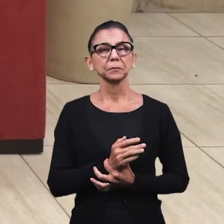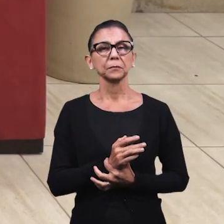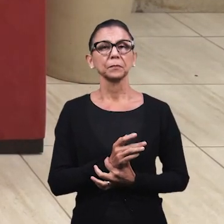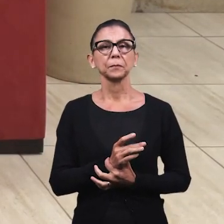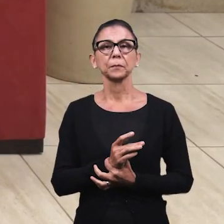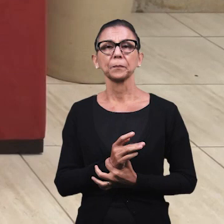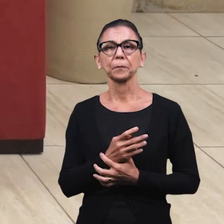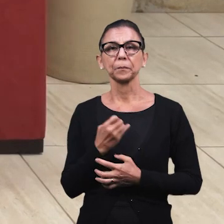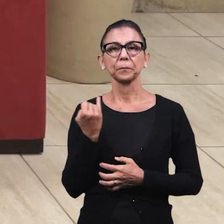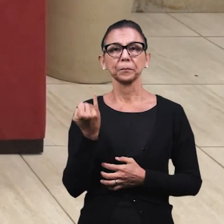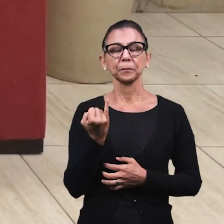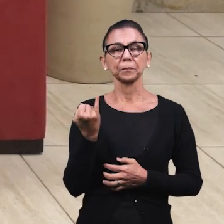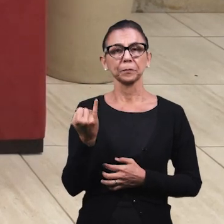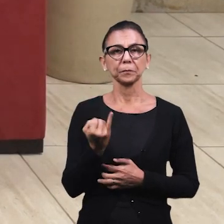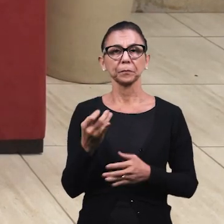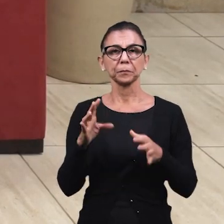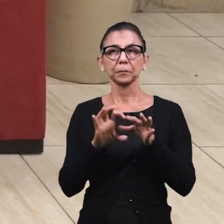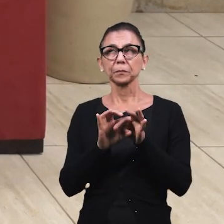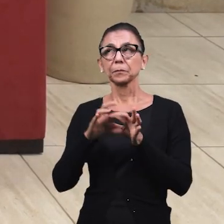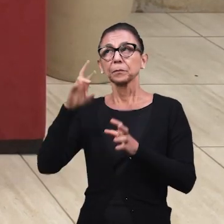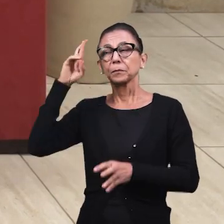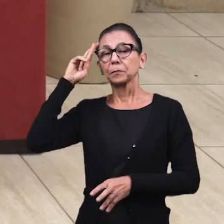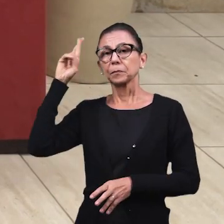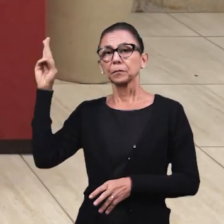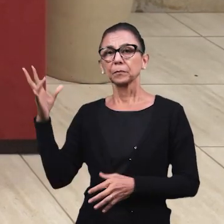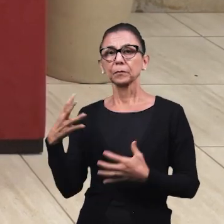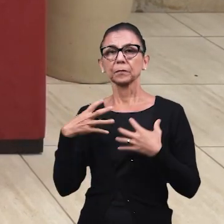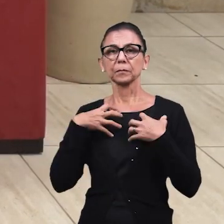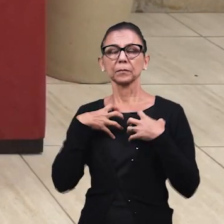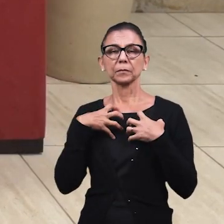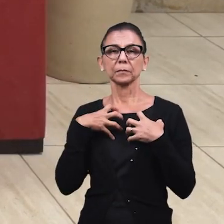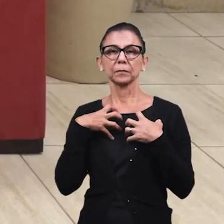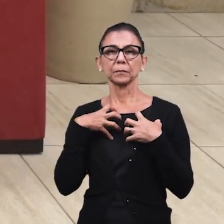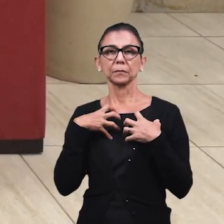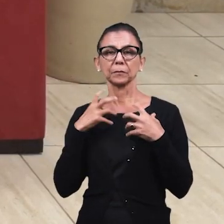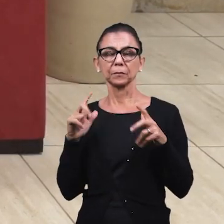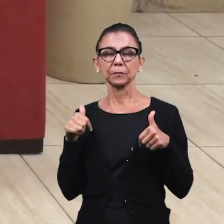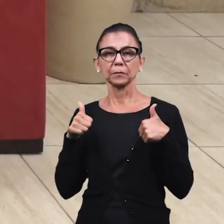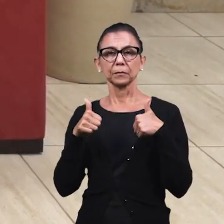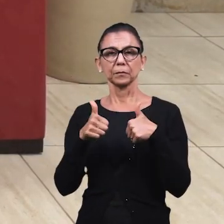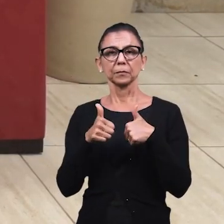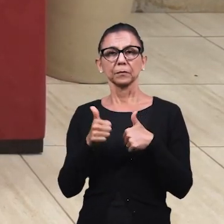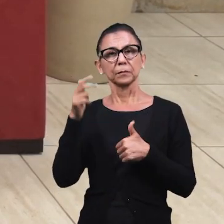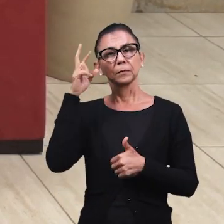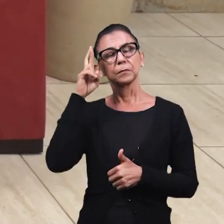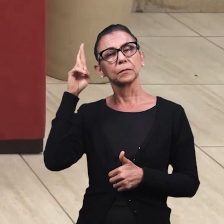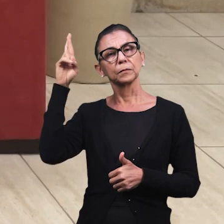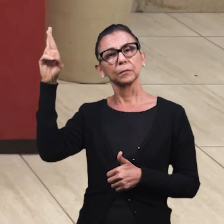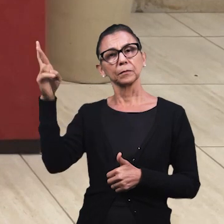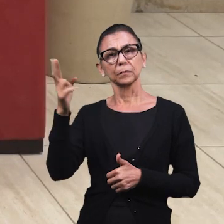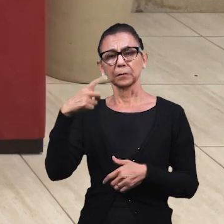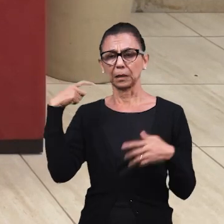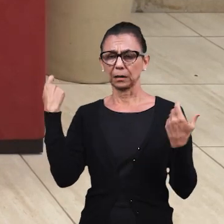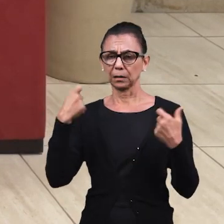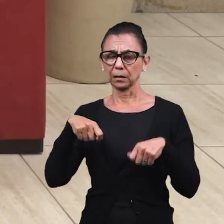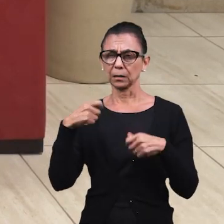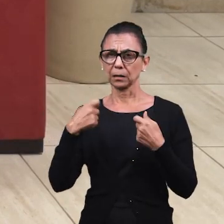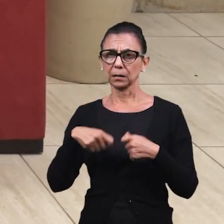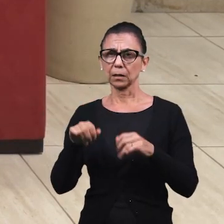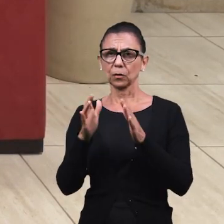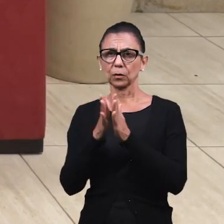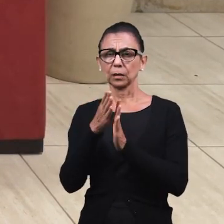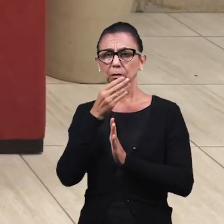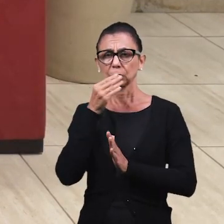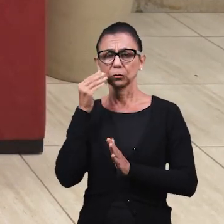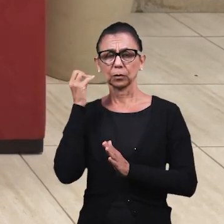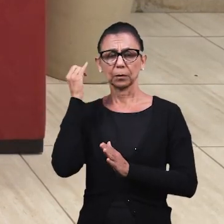sendo abraçada pelo Senhor, ela vai sentindo o calor e a busca se torna algo necessário. Verdade. A